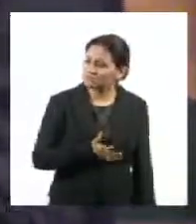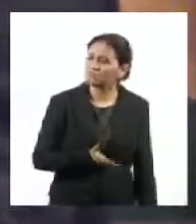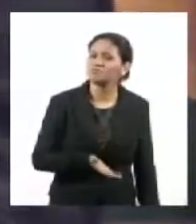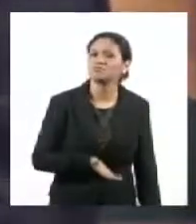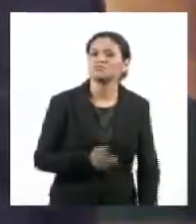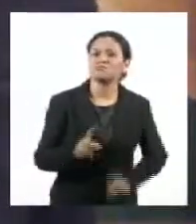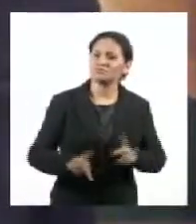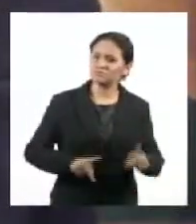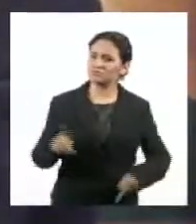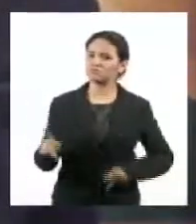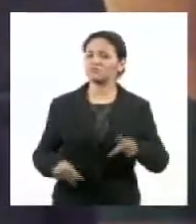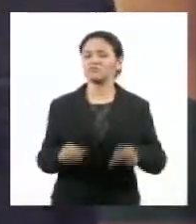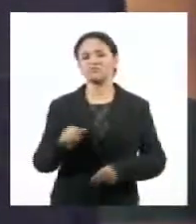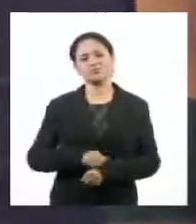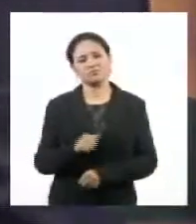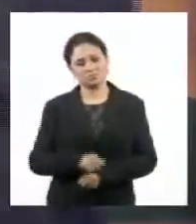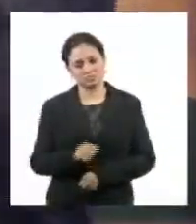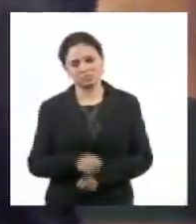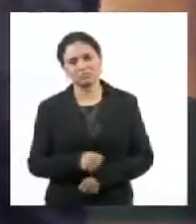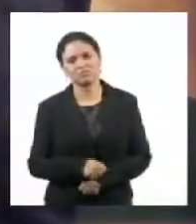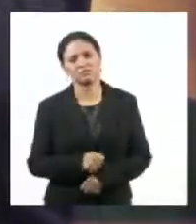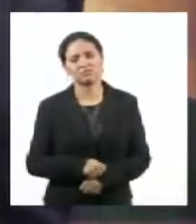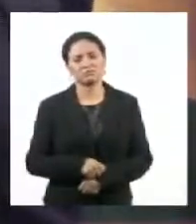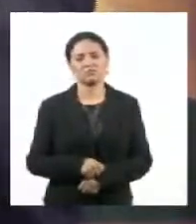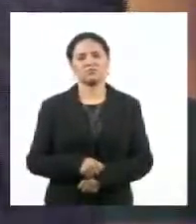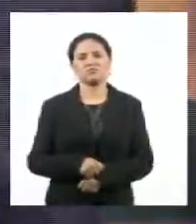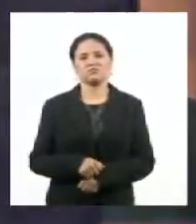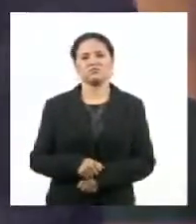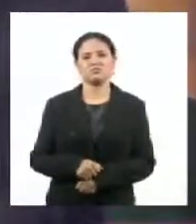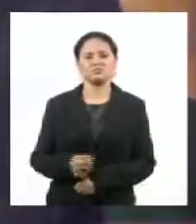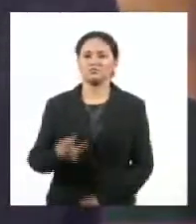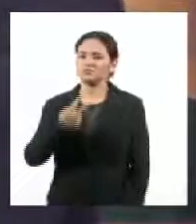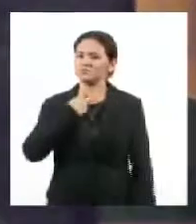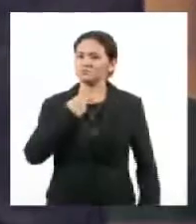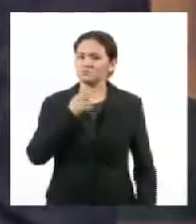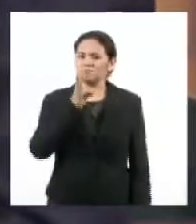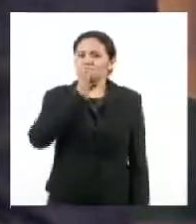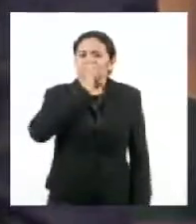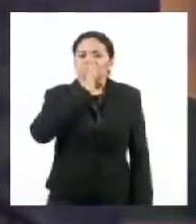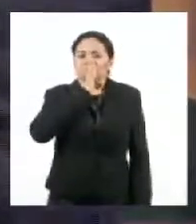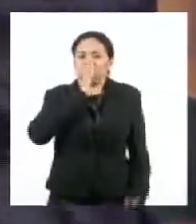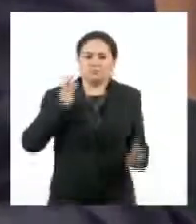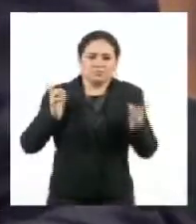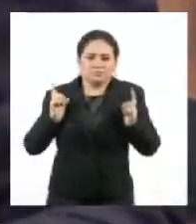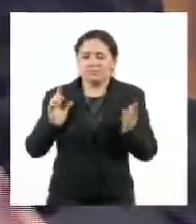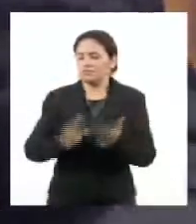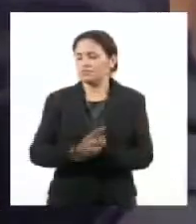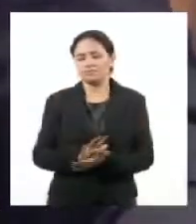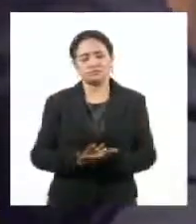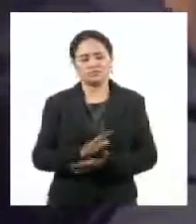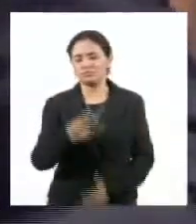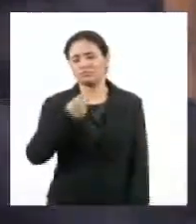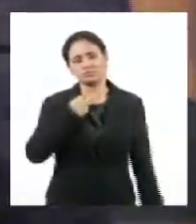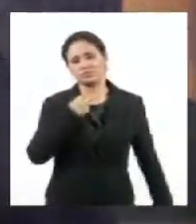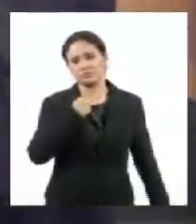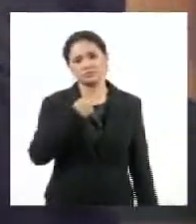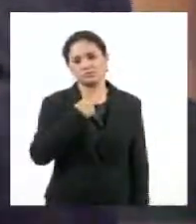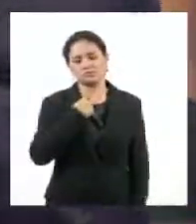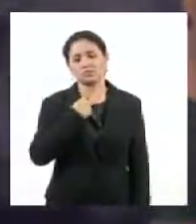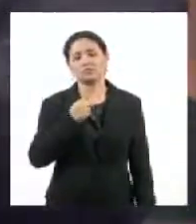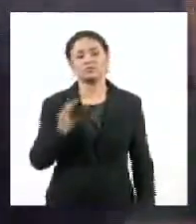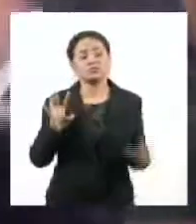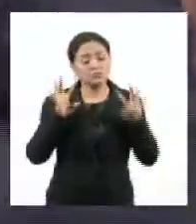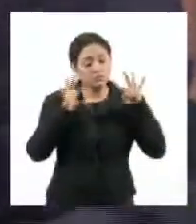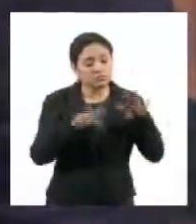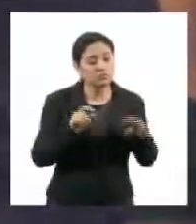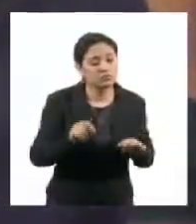a população mais pobre do nosso estado. E nós não podemos nos calar, senhoras e senhores. E o que mais chamou nossa atenção é que o prefeito de